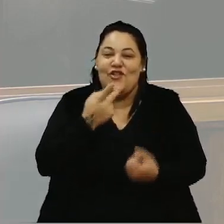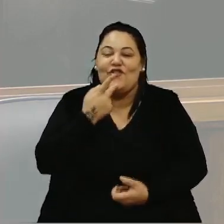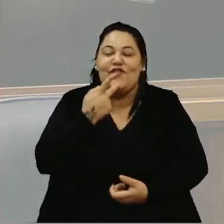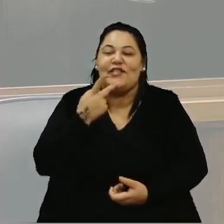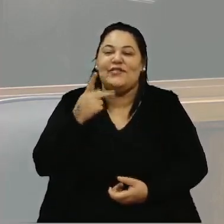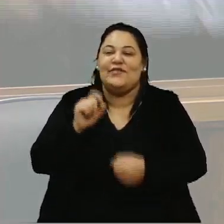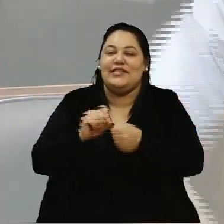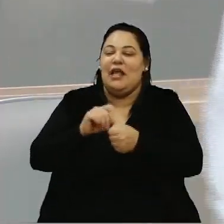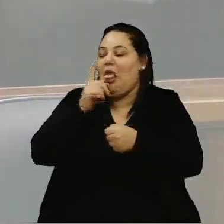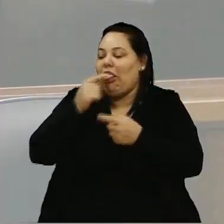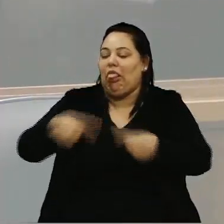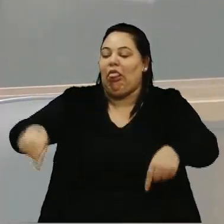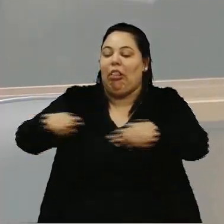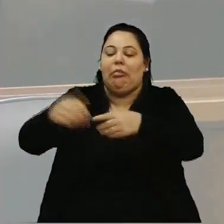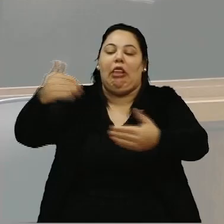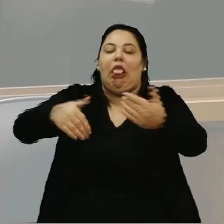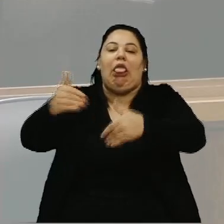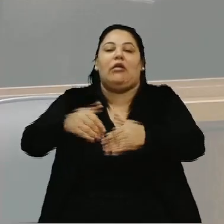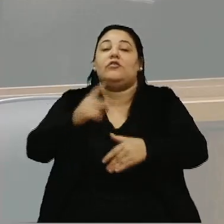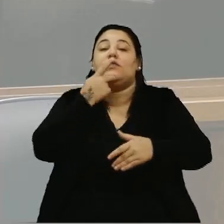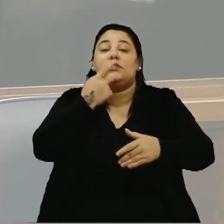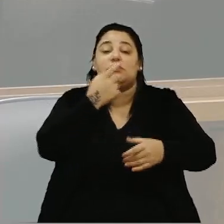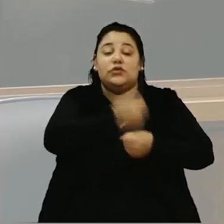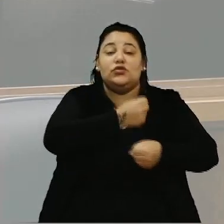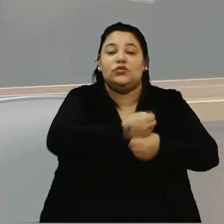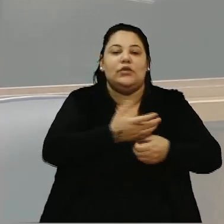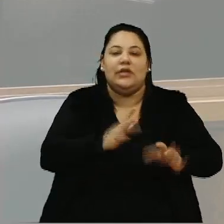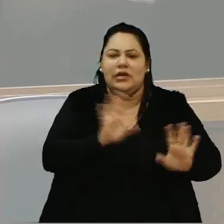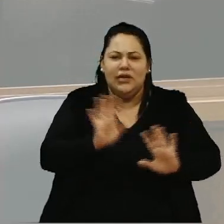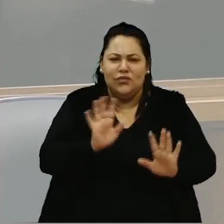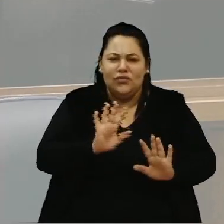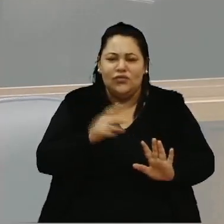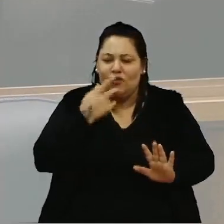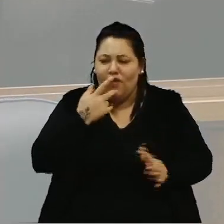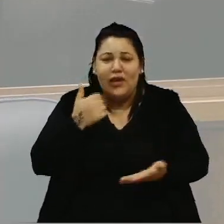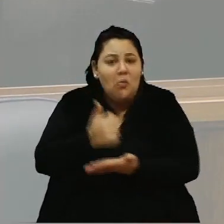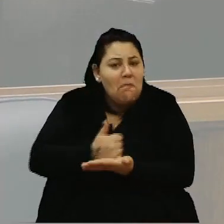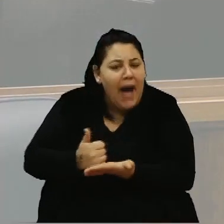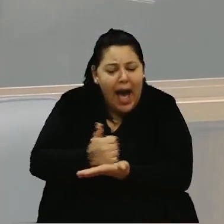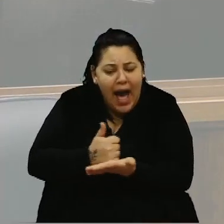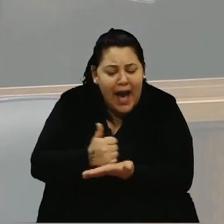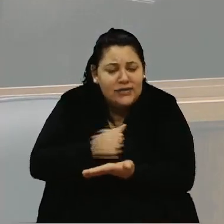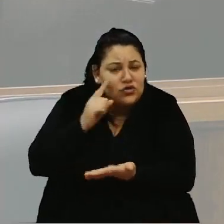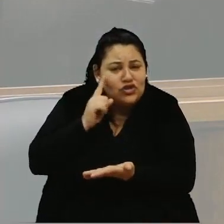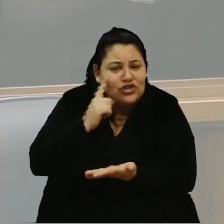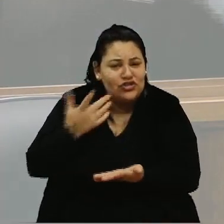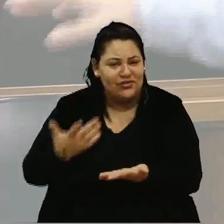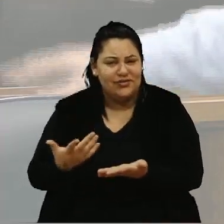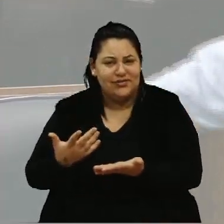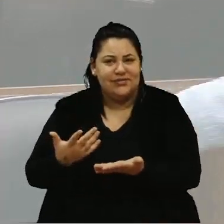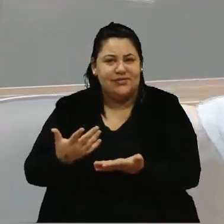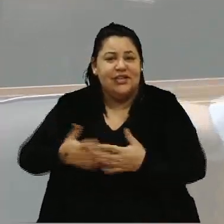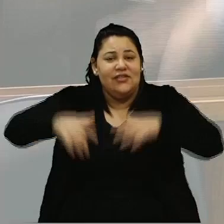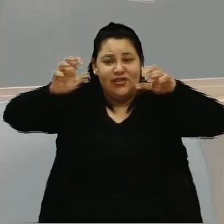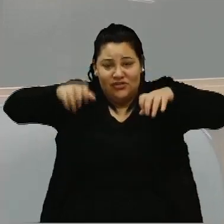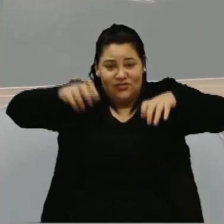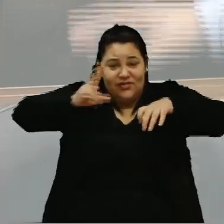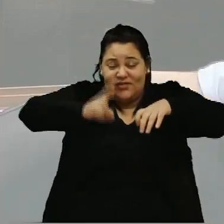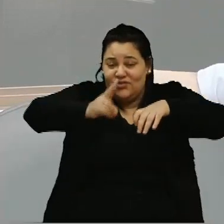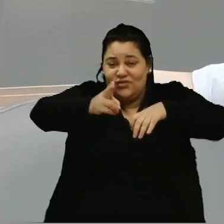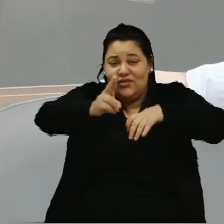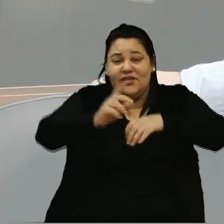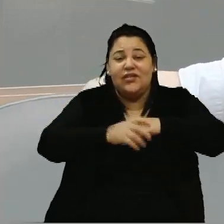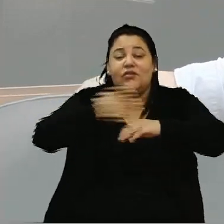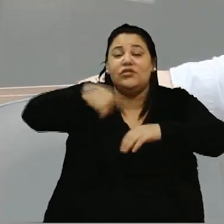fazer piscinão, obra estrutural. Eu estou falando do básico. Do básico, do dia a dia. E vai chover mais. E o que nós